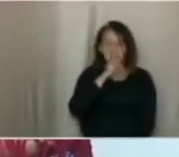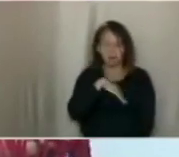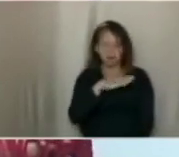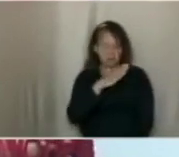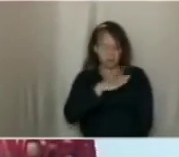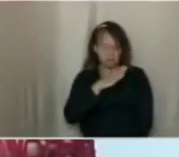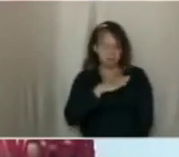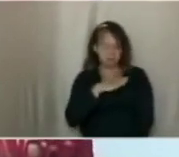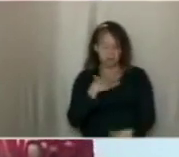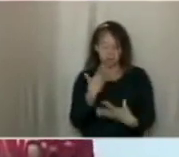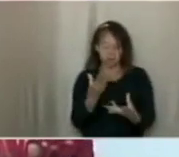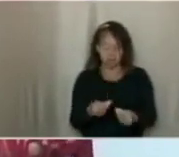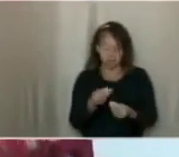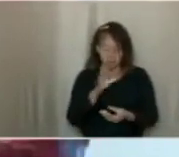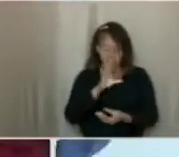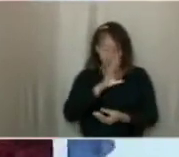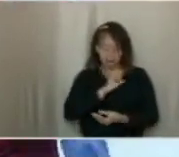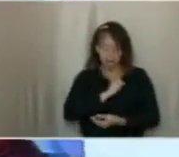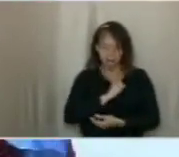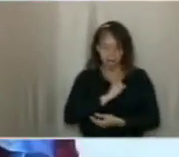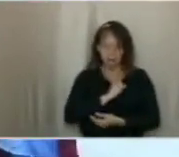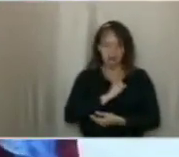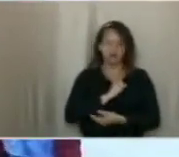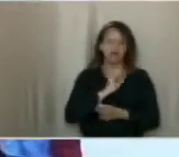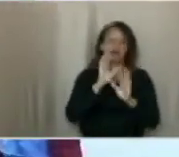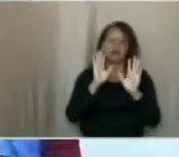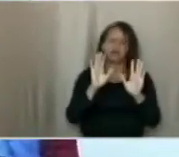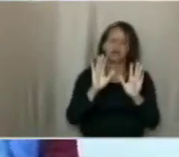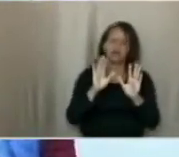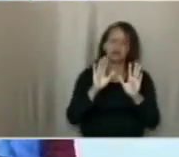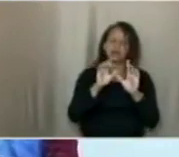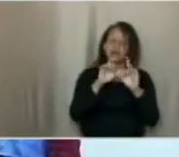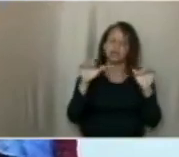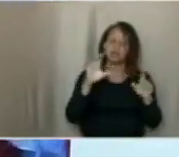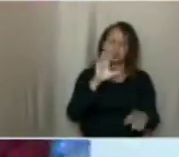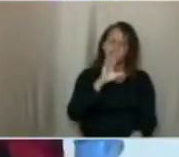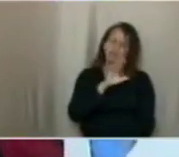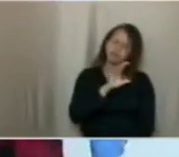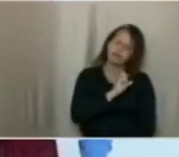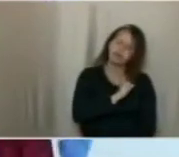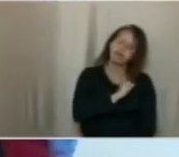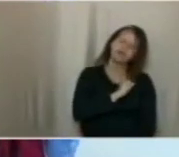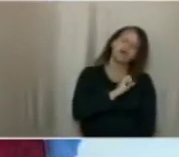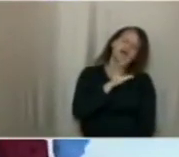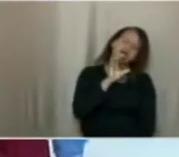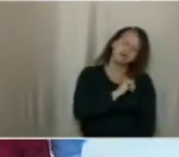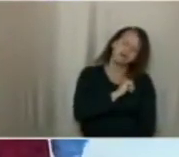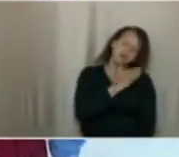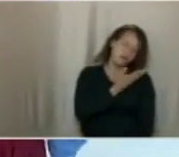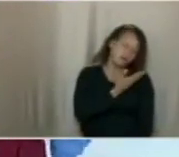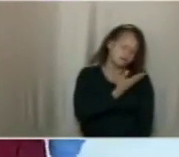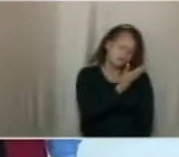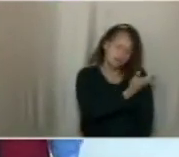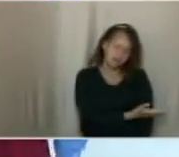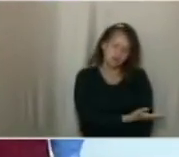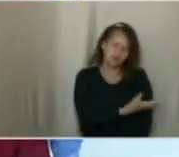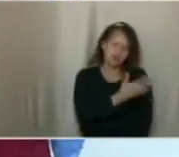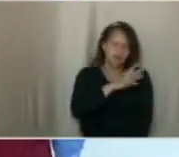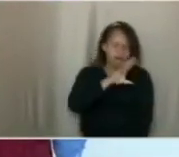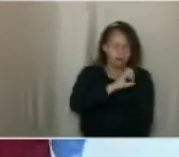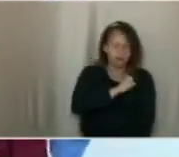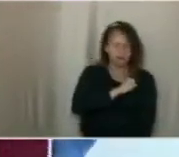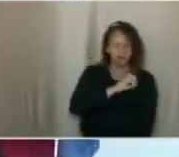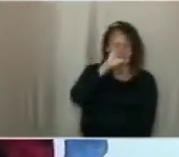mal comigo quem não sabe amar gente e isso é uma questão de amor de amor ao próximo de